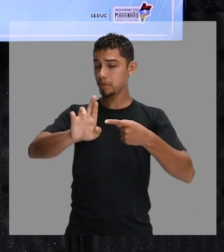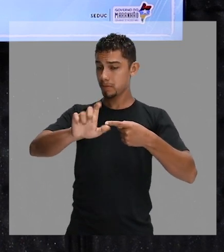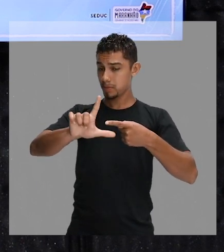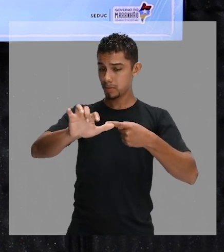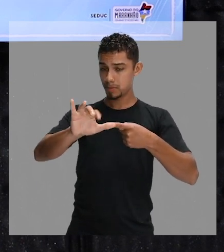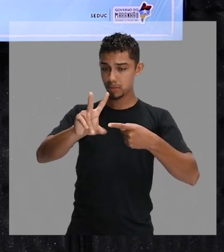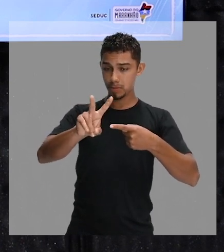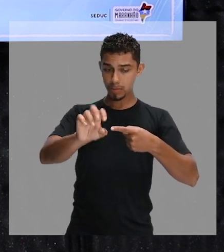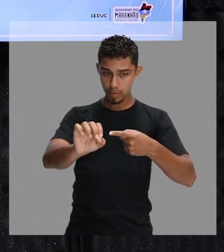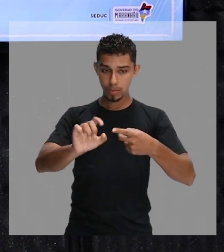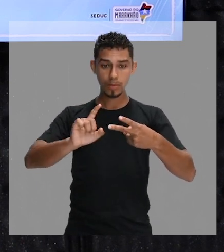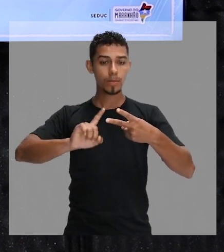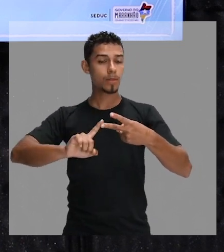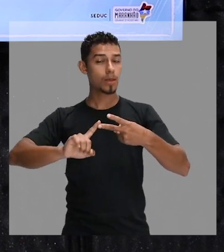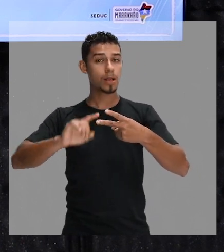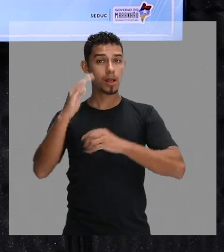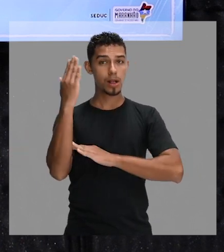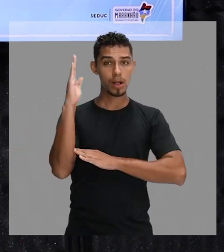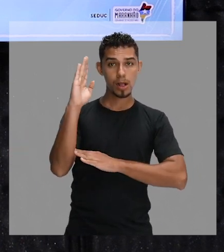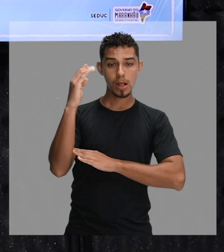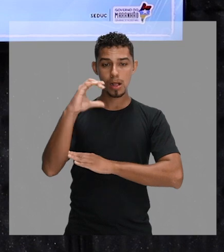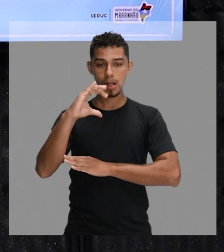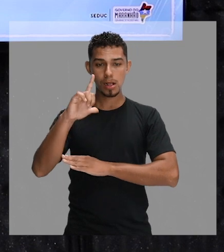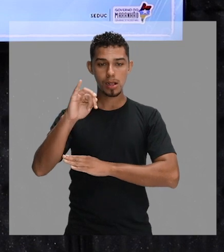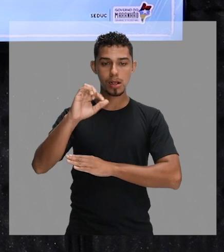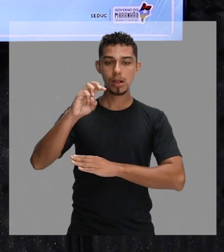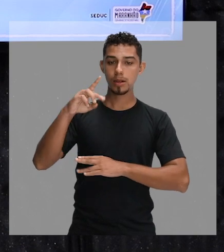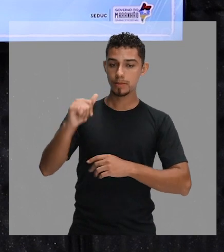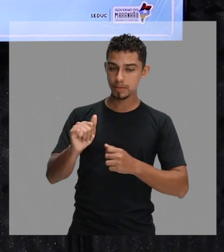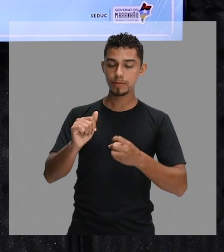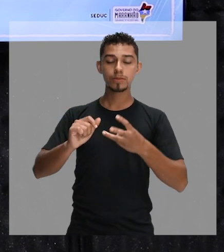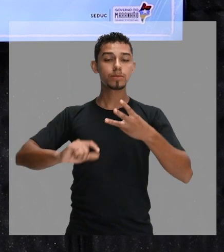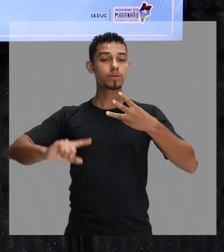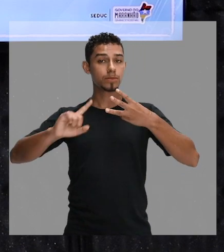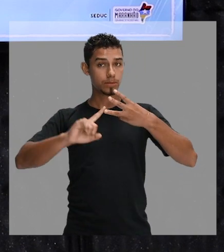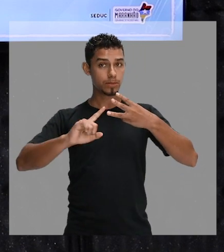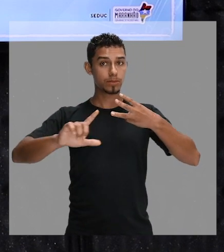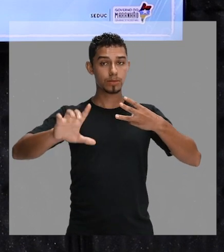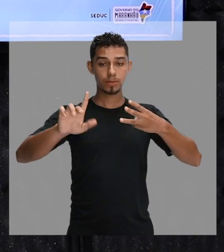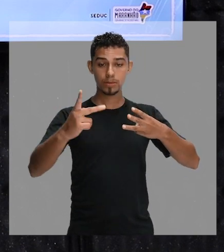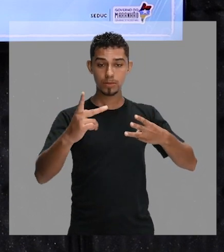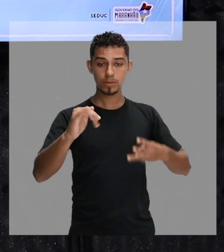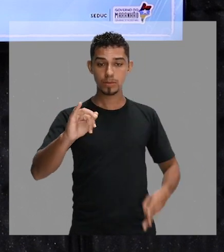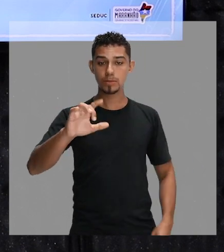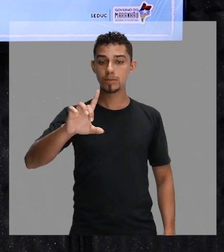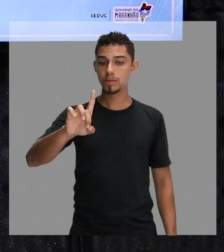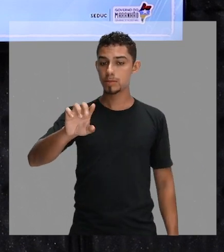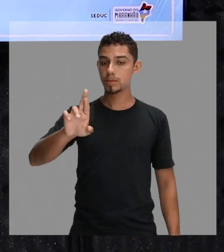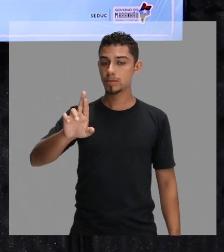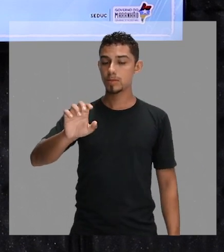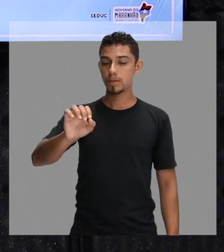Maranhão. Mas especificamente nós estudaremos essa parte de relevo,